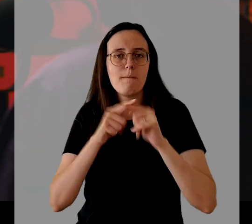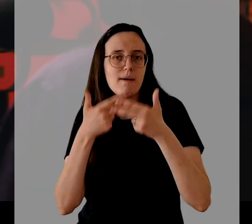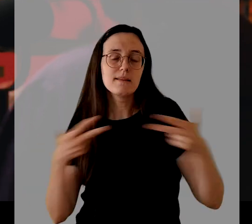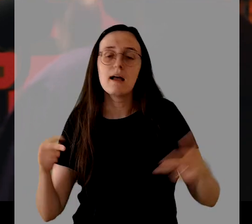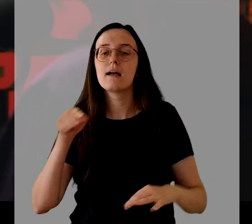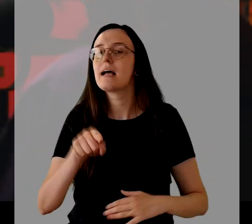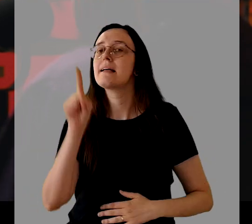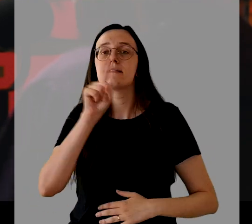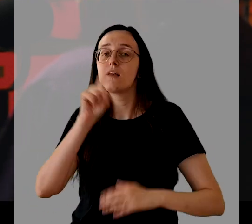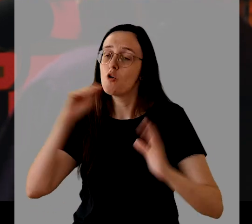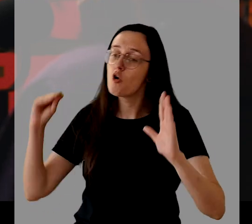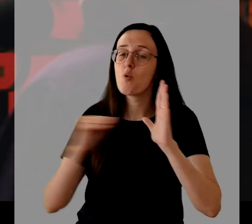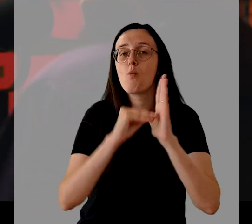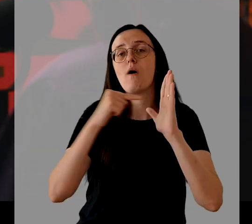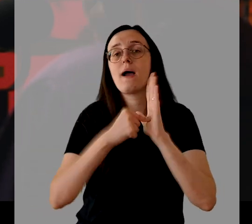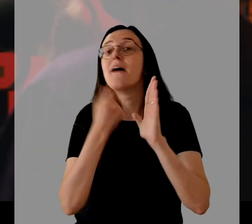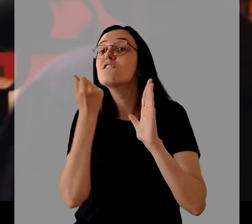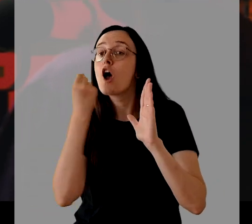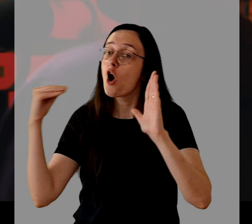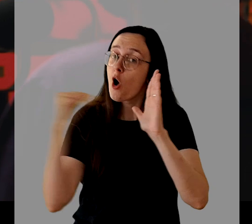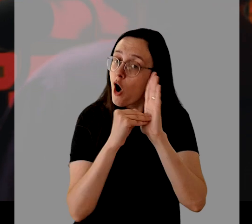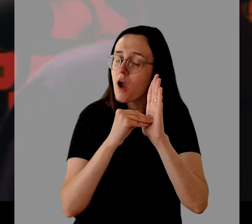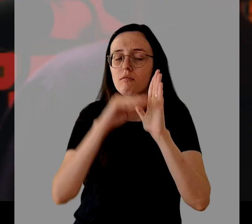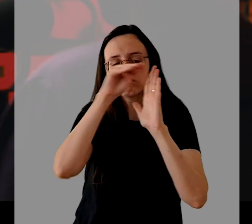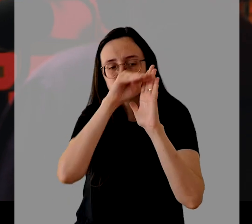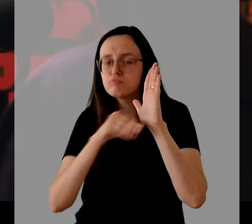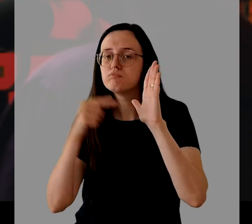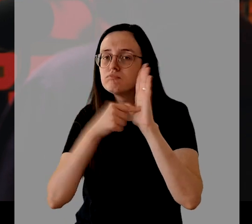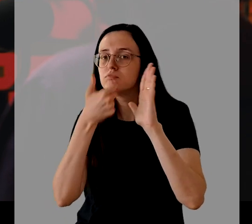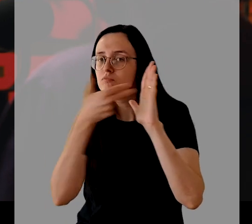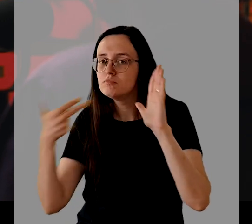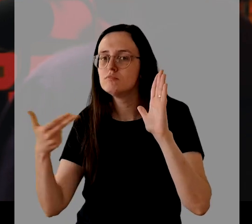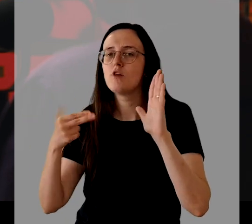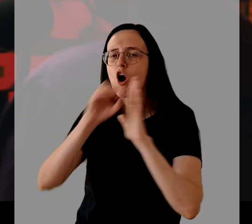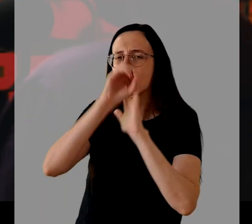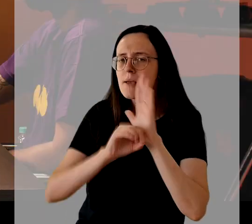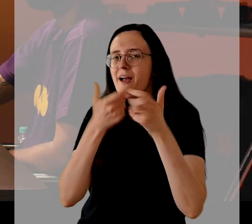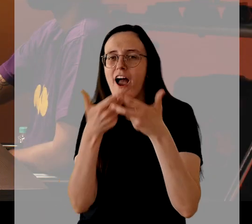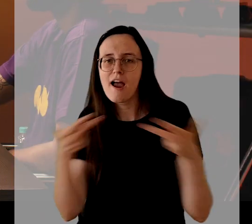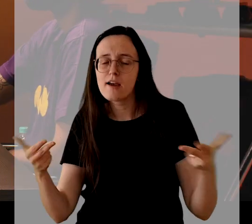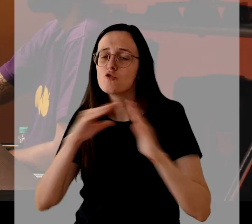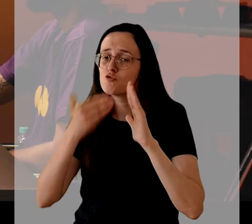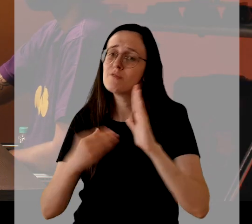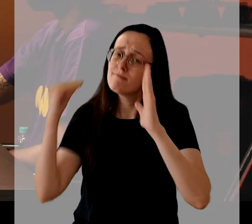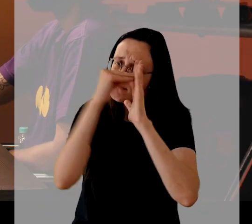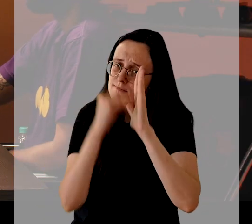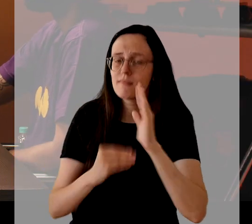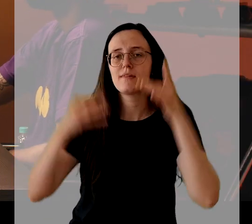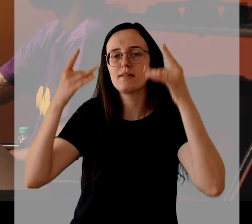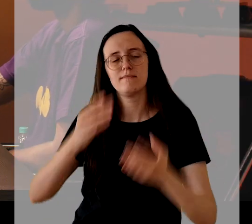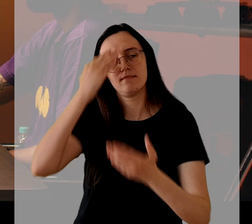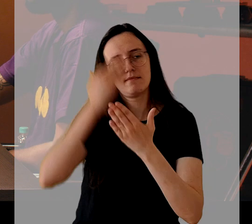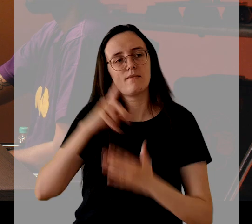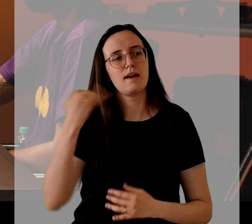com o seu próprio equipamento, não colocar o valor do equipamento nas cotações, né? No